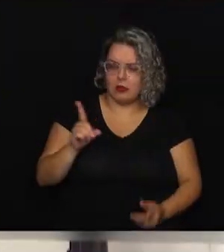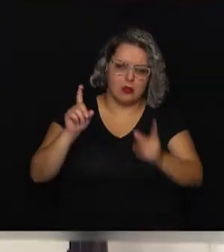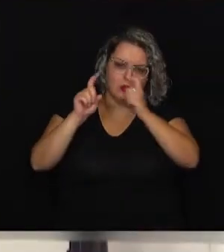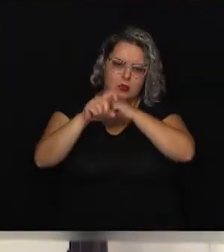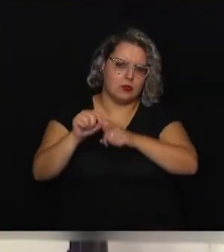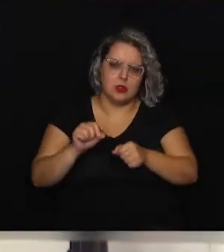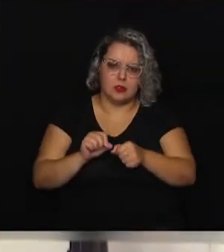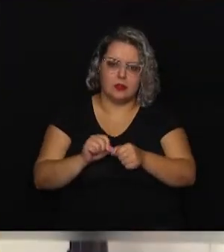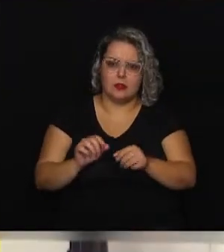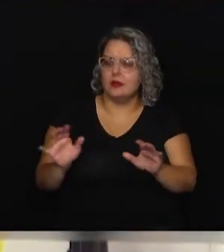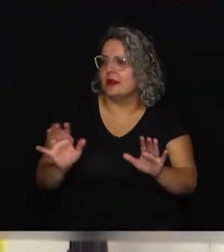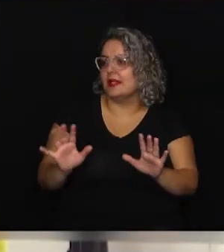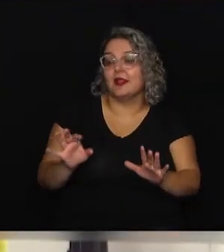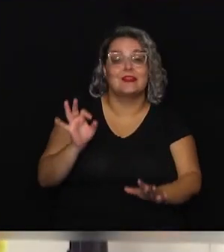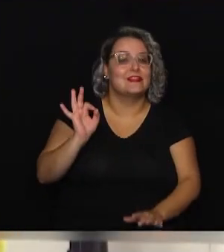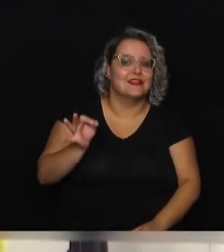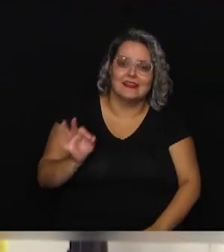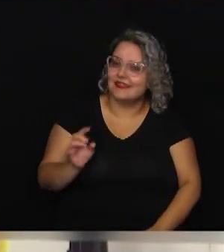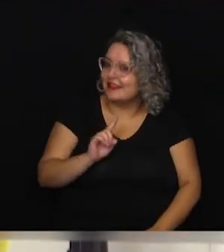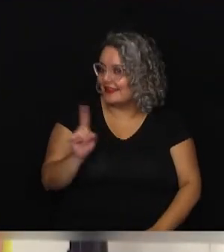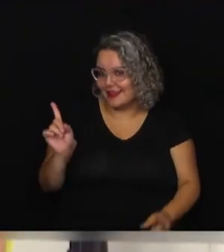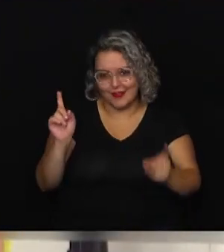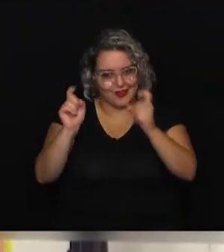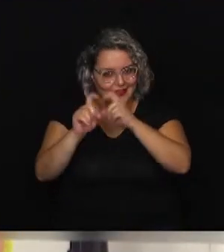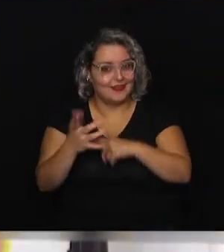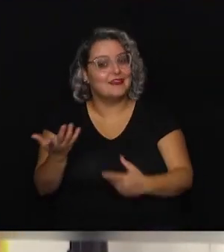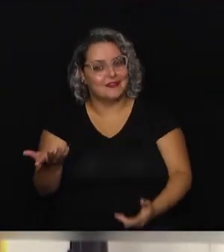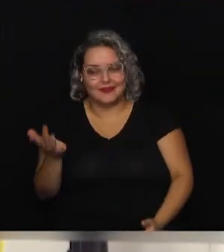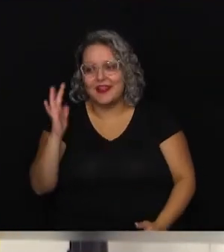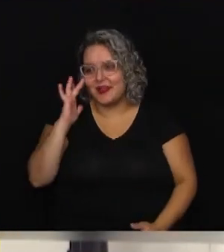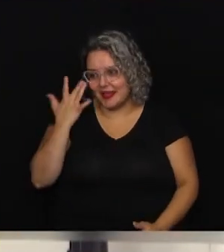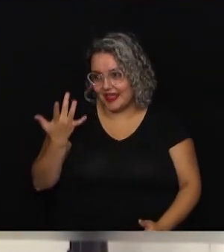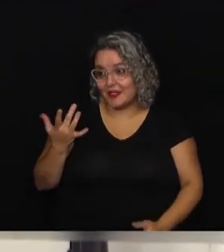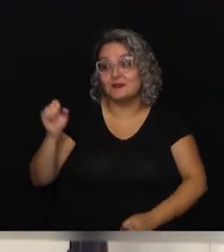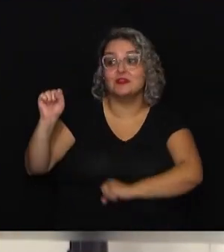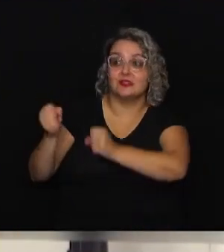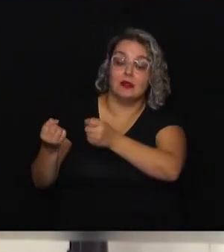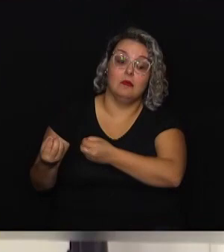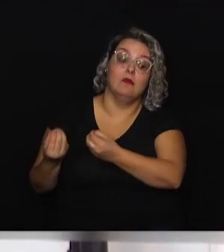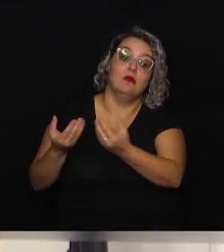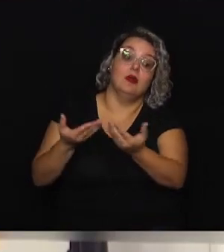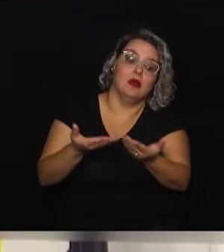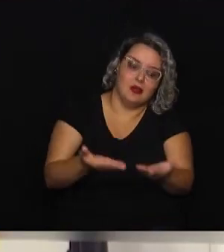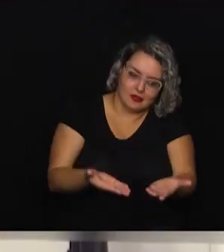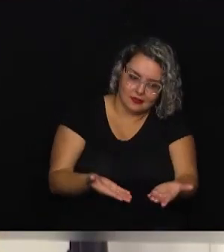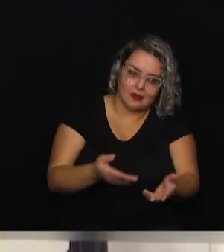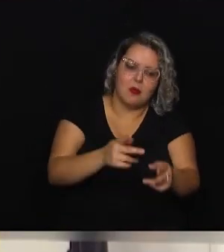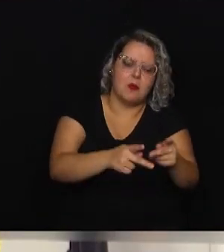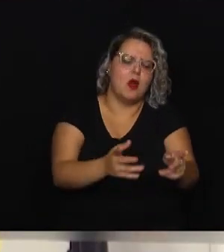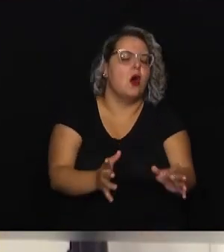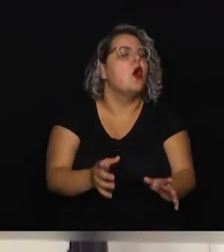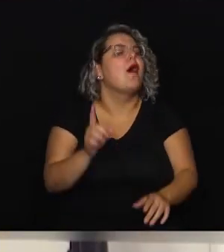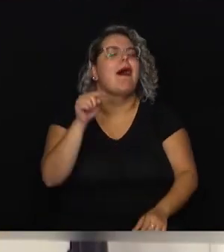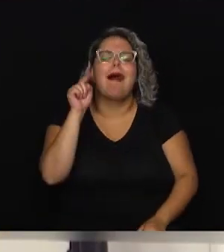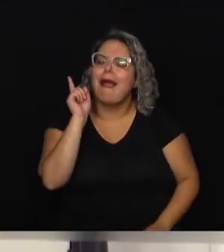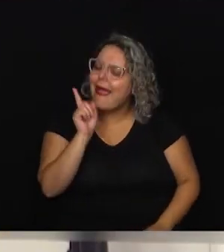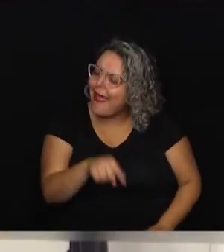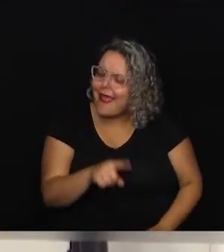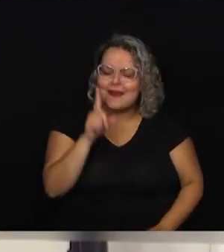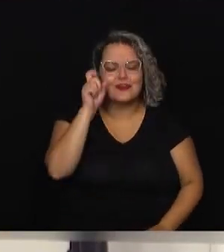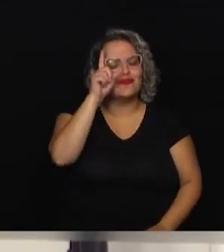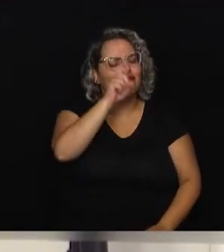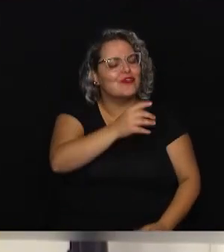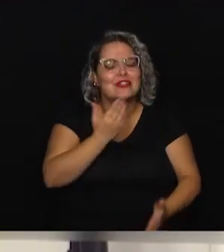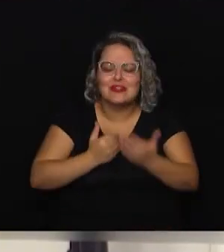fazer. Não, sem dúvida não é difícil. Eu acho que a indústria coloca para a população que é muito difícil, que